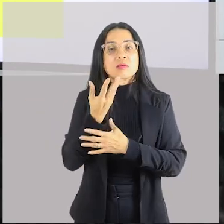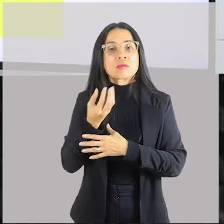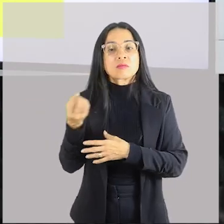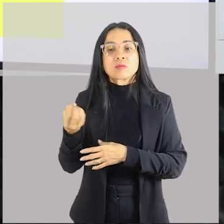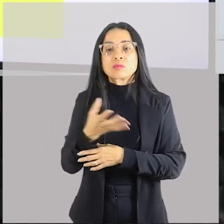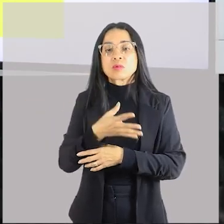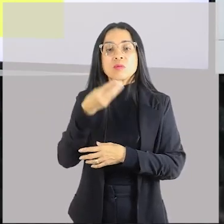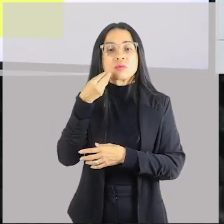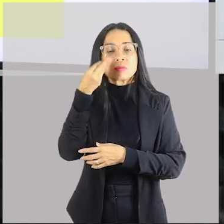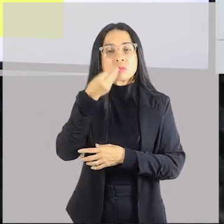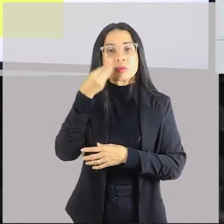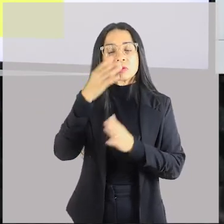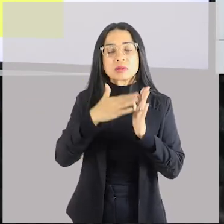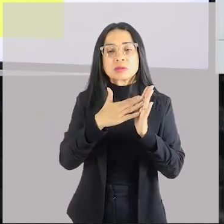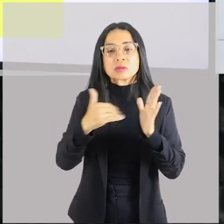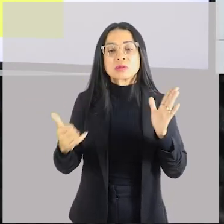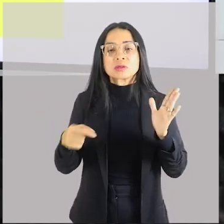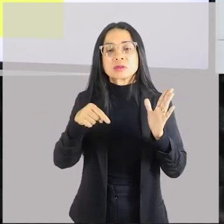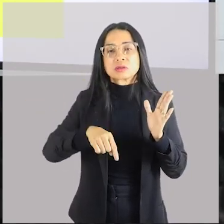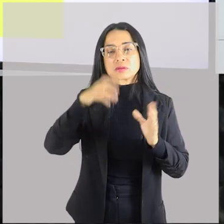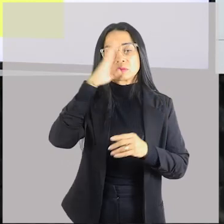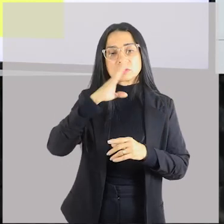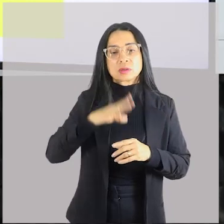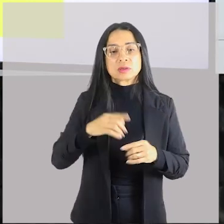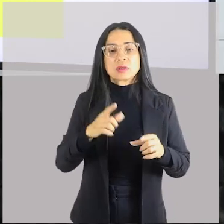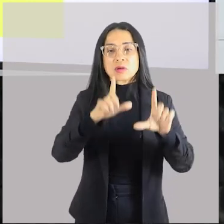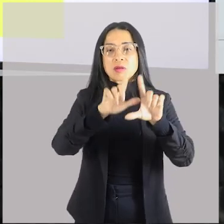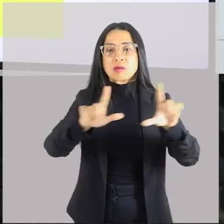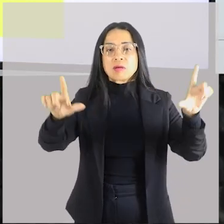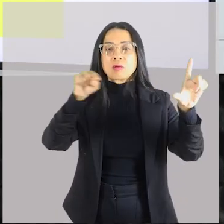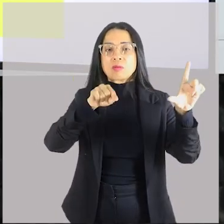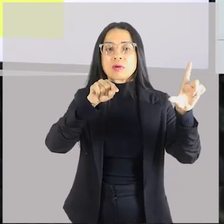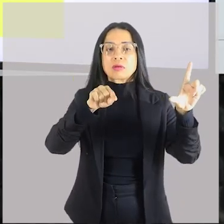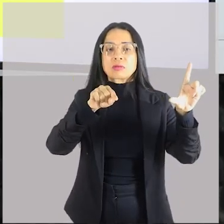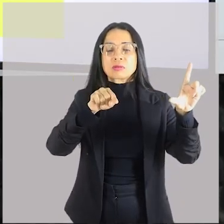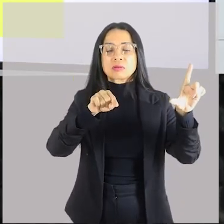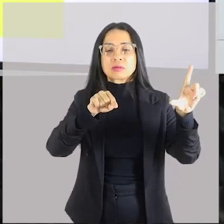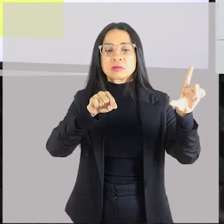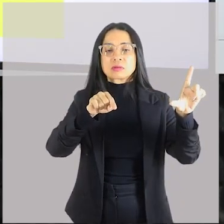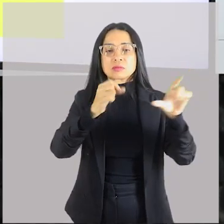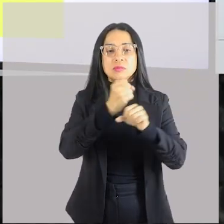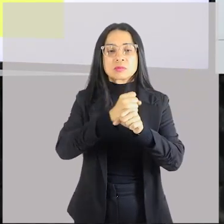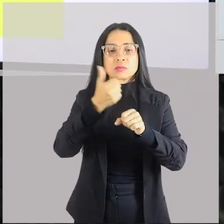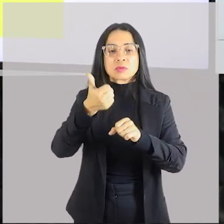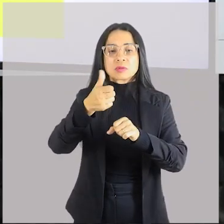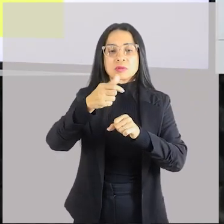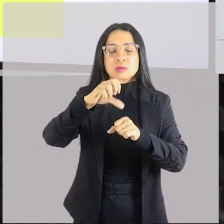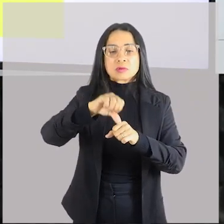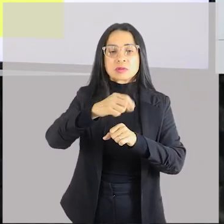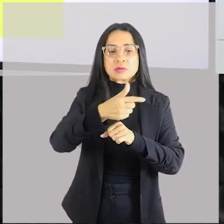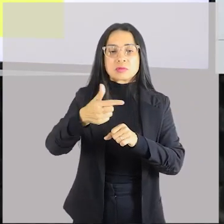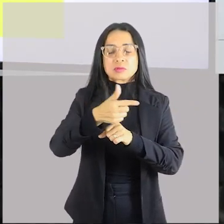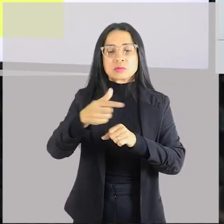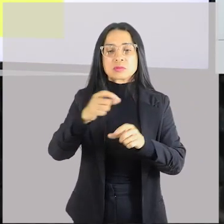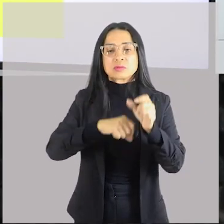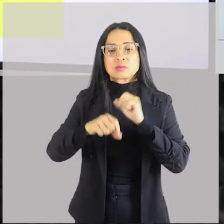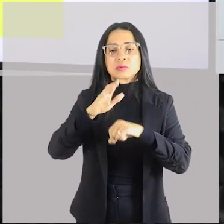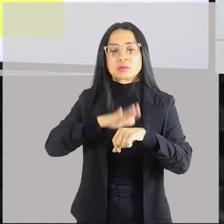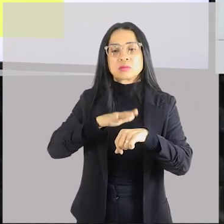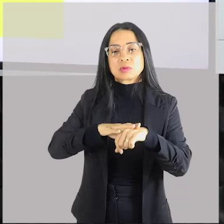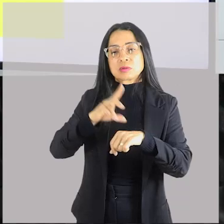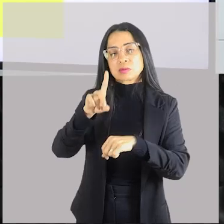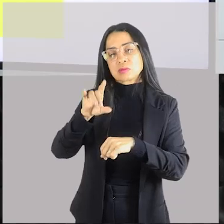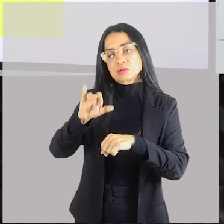tendências estéticas pro Brasil esse aqui é o cartaz da Semana de Arte Moderna de 1922 idealizado por um pintor carioca chamado de